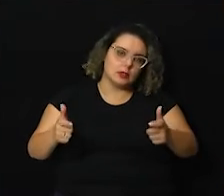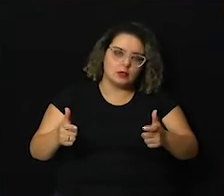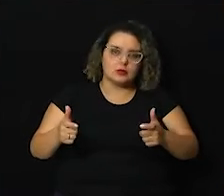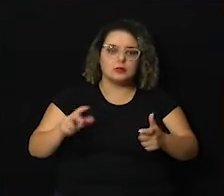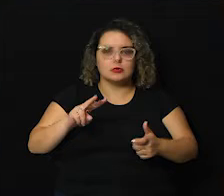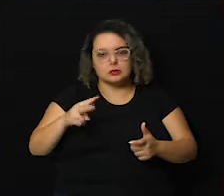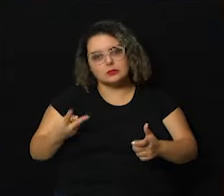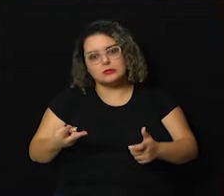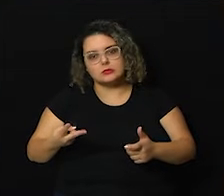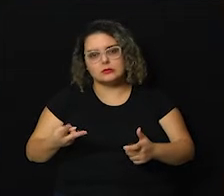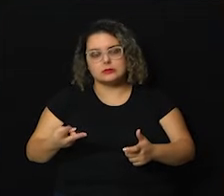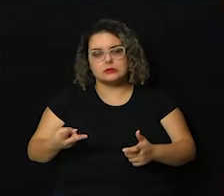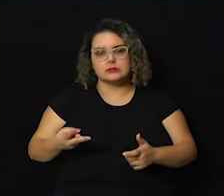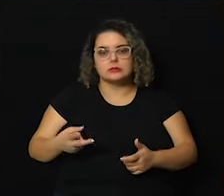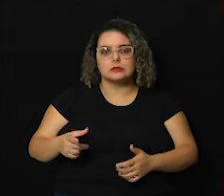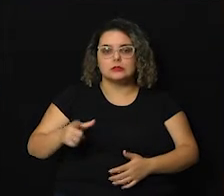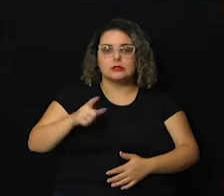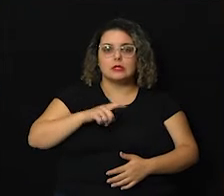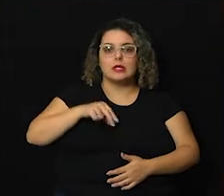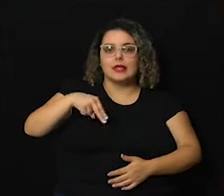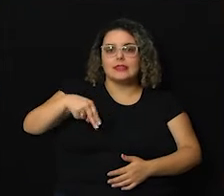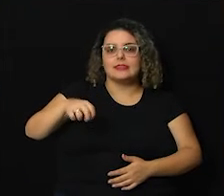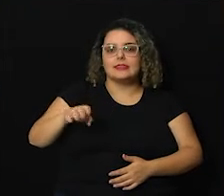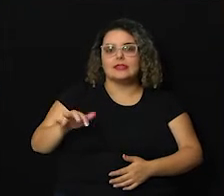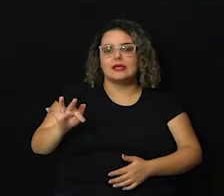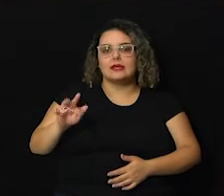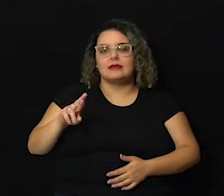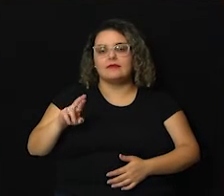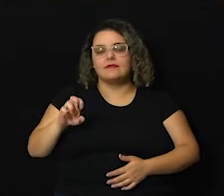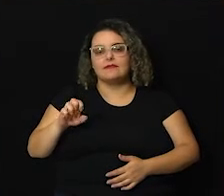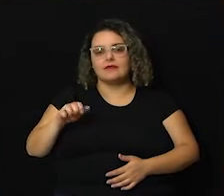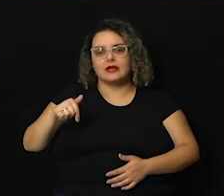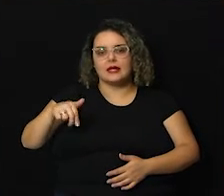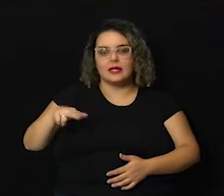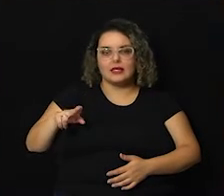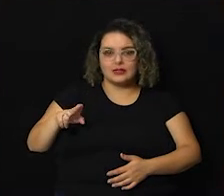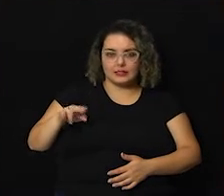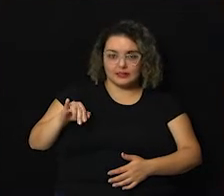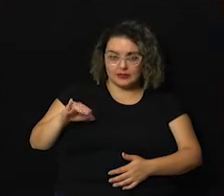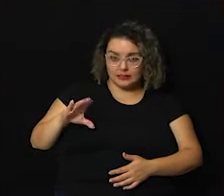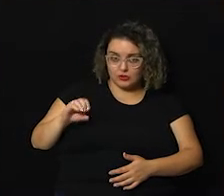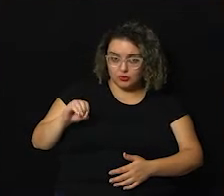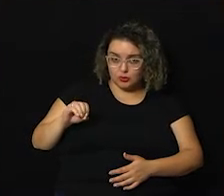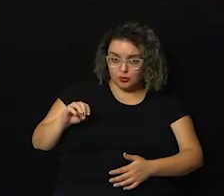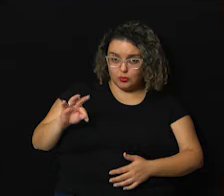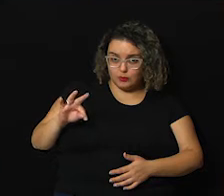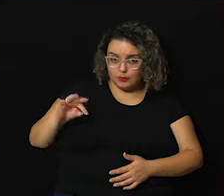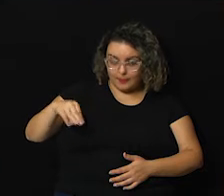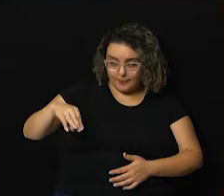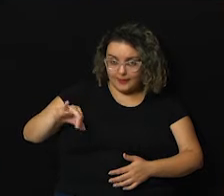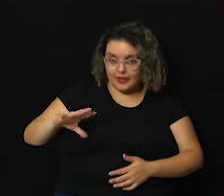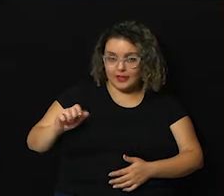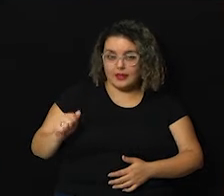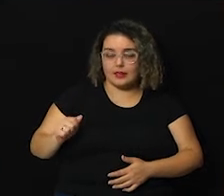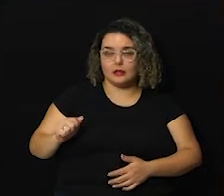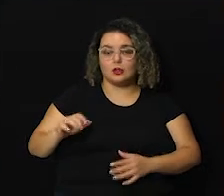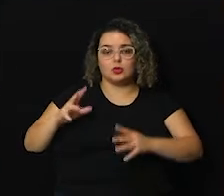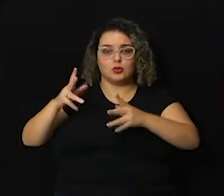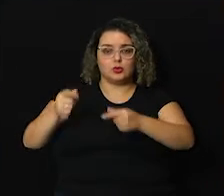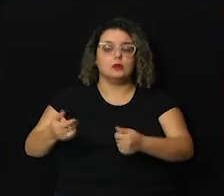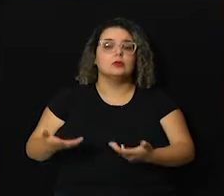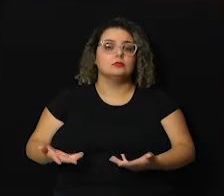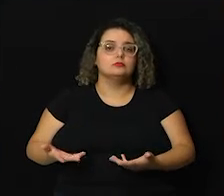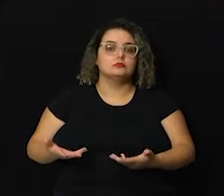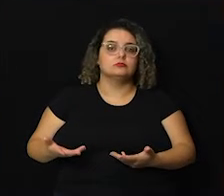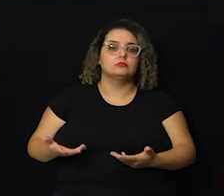das vezes, o que a gente tem é uma nefrectomia radical, uma cirurgia que retira o rim todo doente,